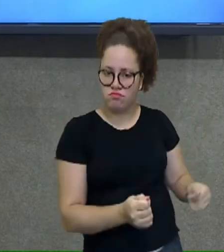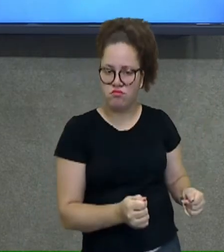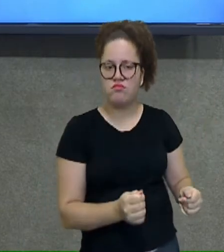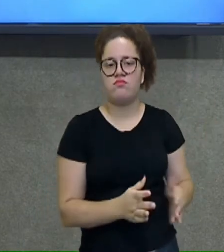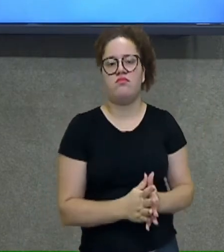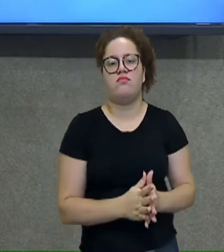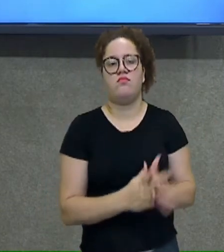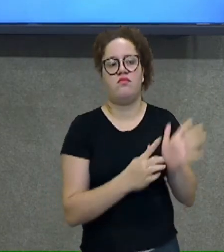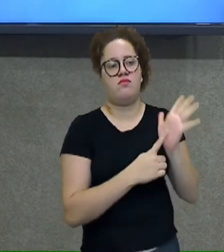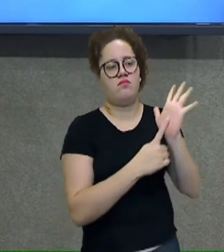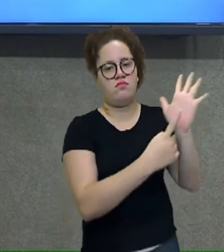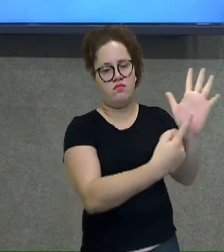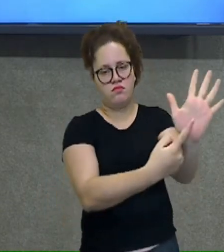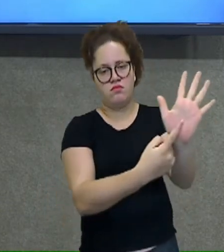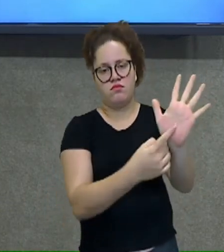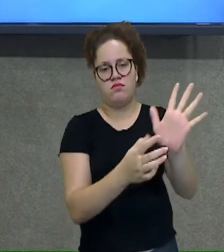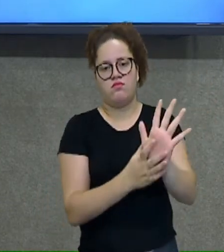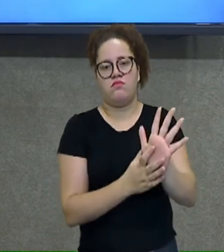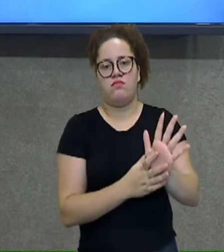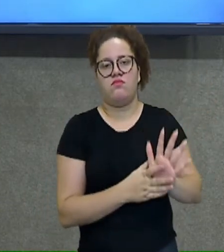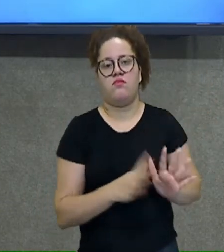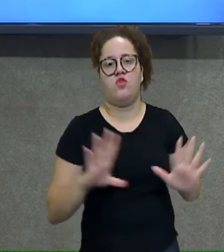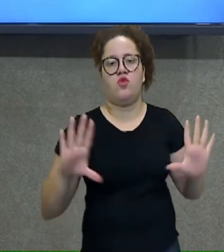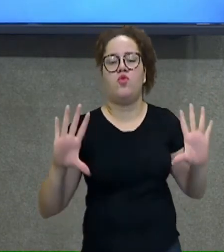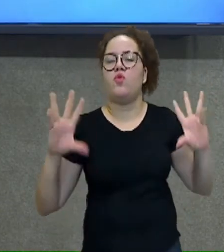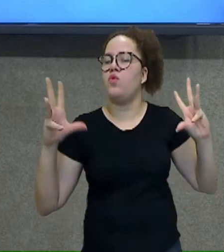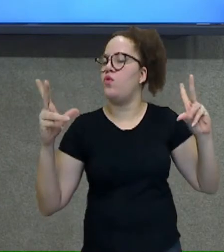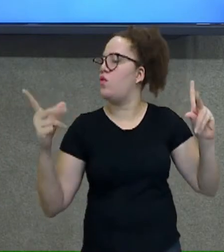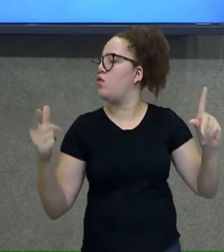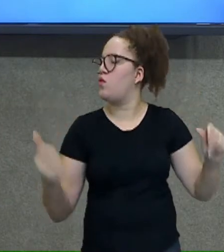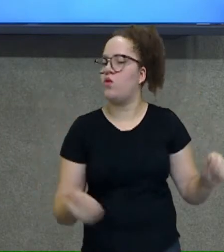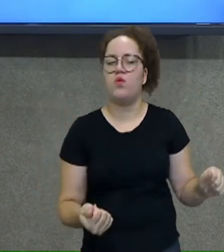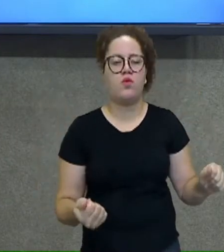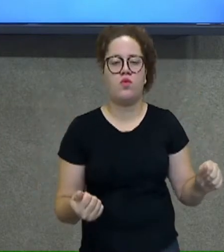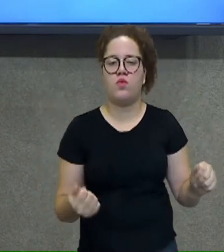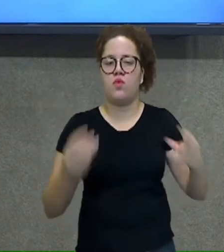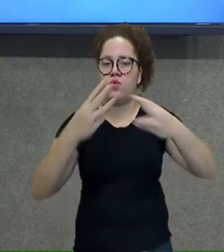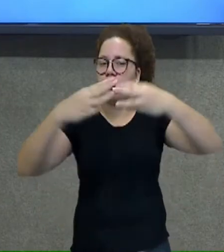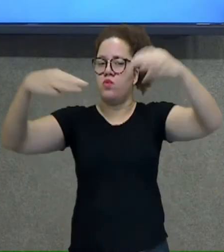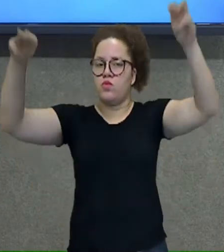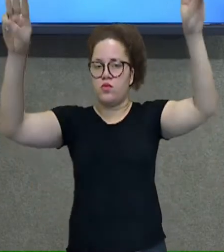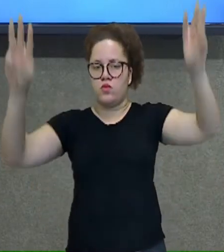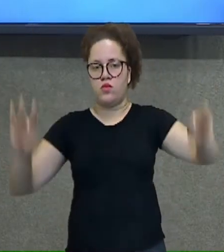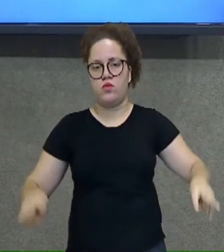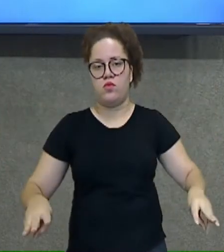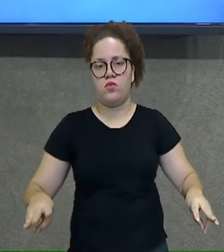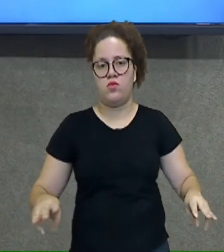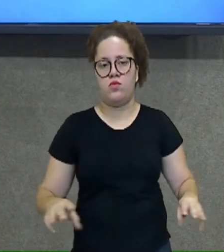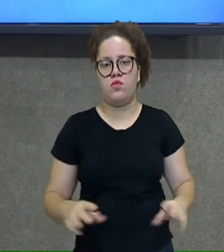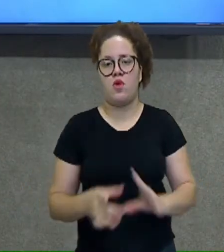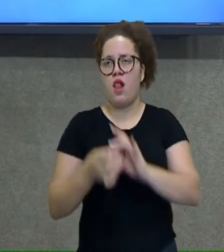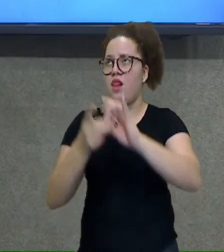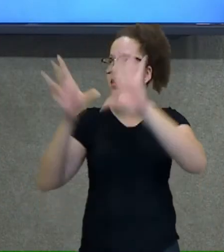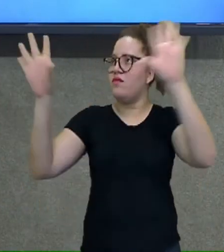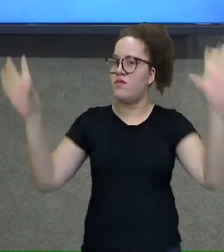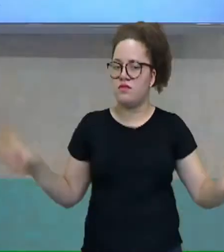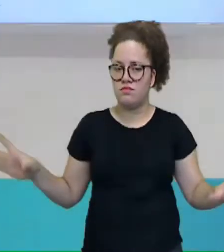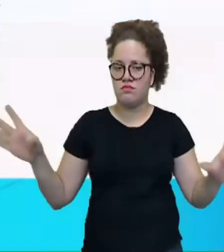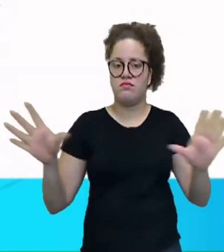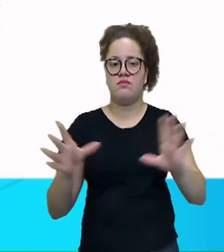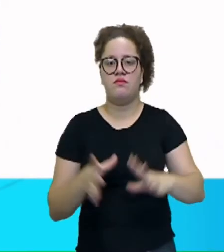né, exposta não só nas paredes, mas em todo o museu, que é um museu a céu aberto.